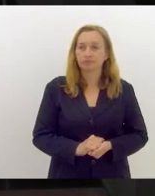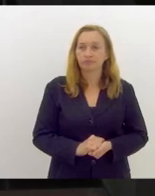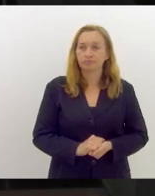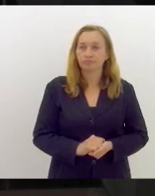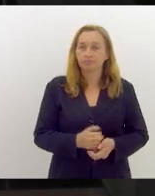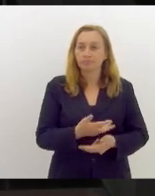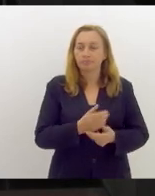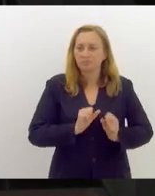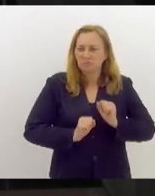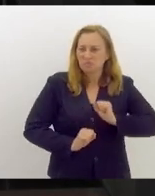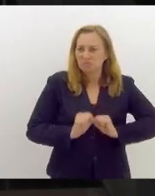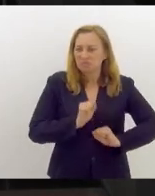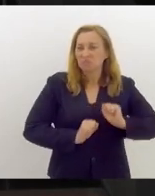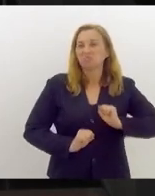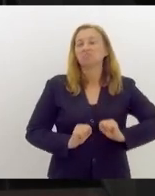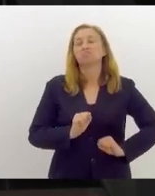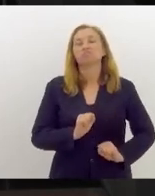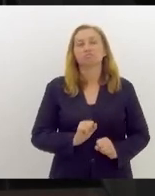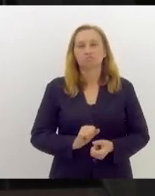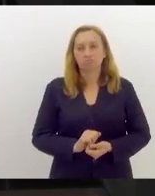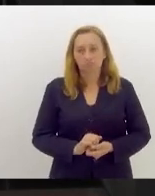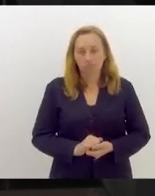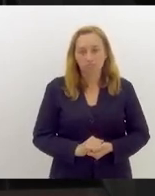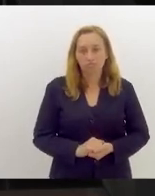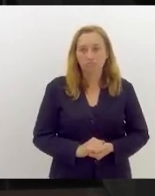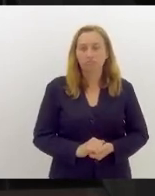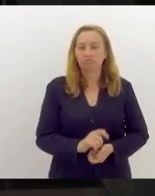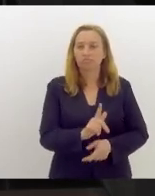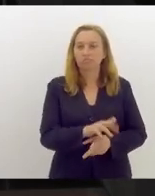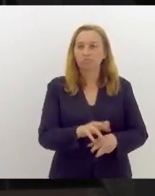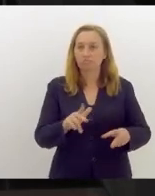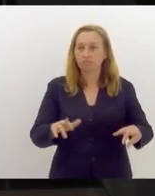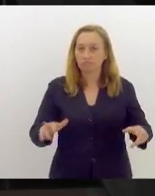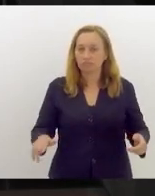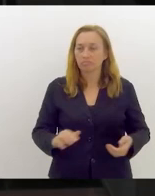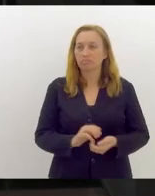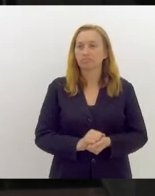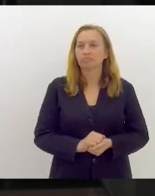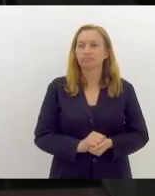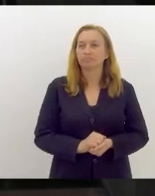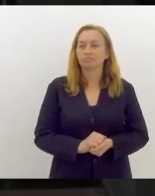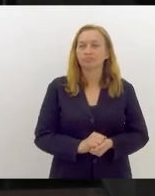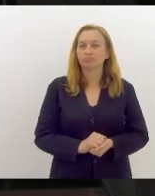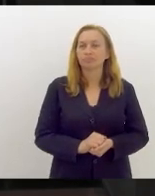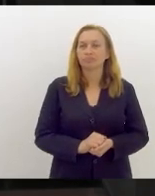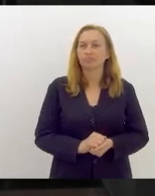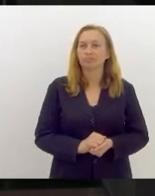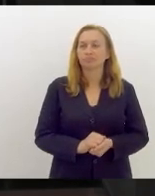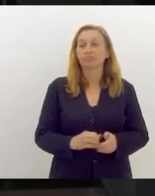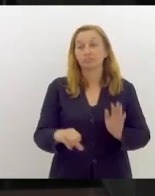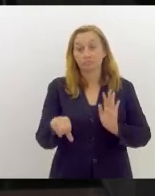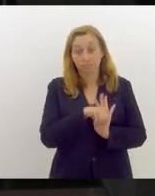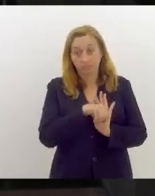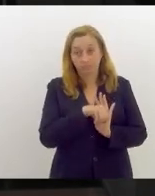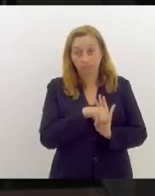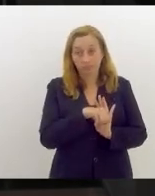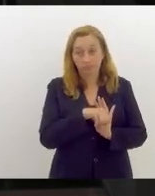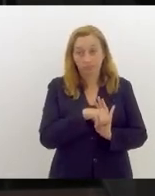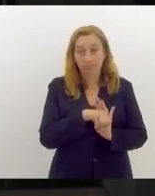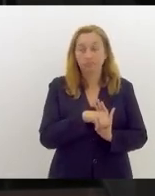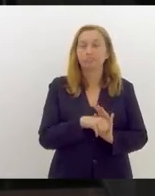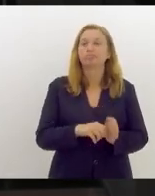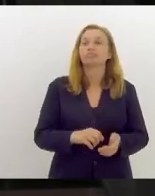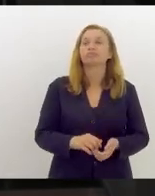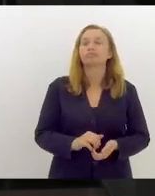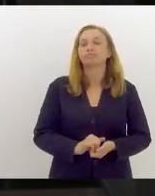tanto ódio de tanta divergência de tantos crimes e de tantos